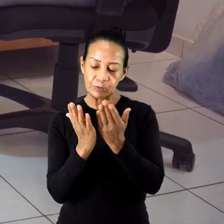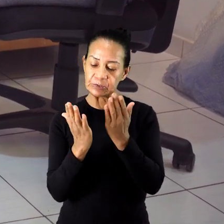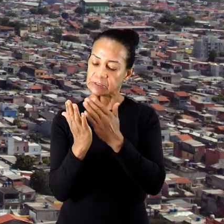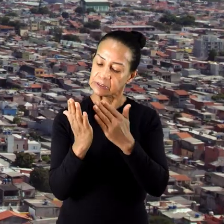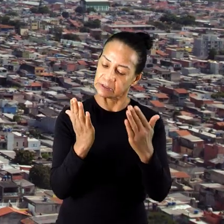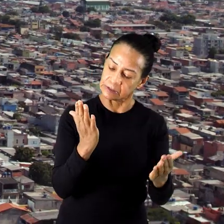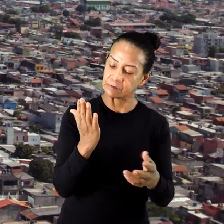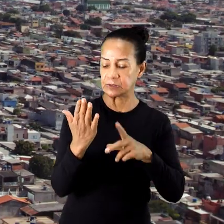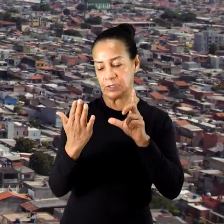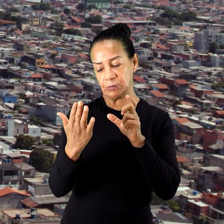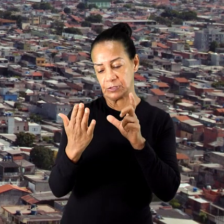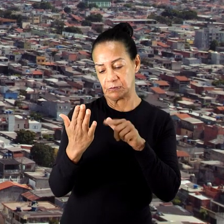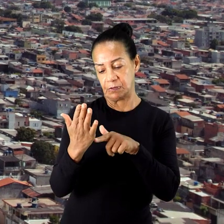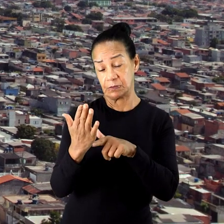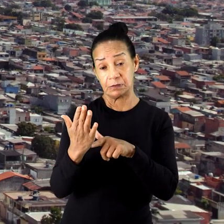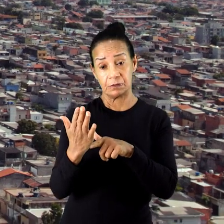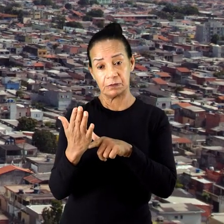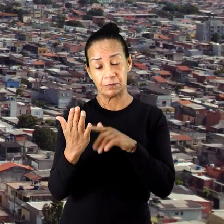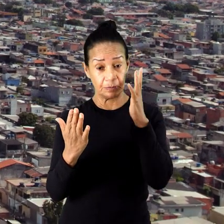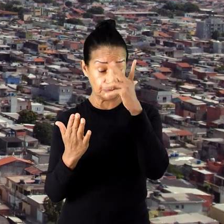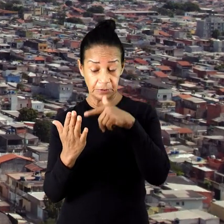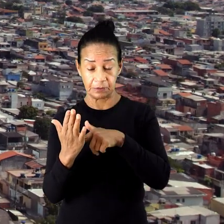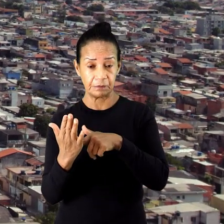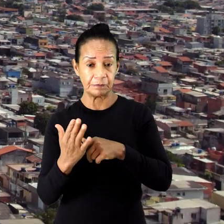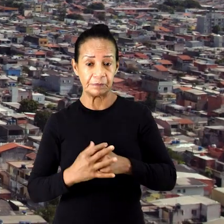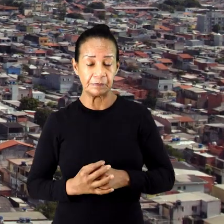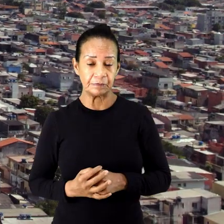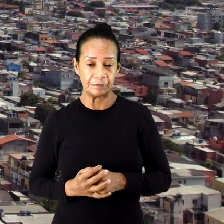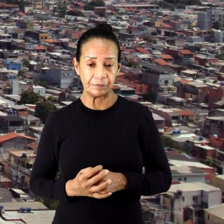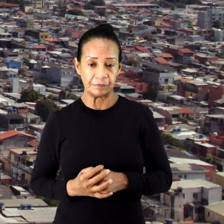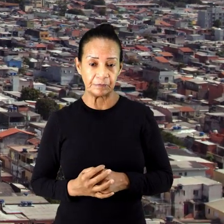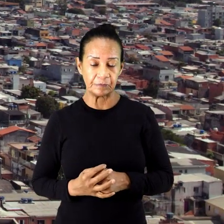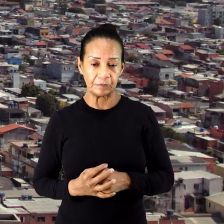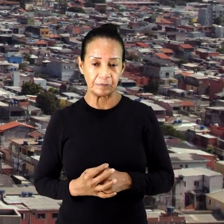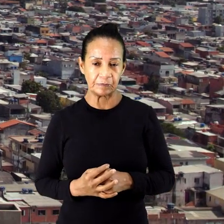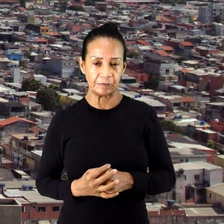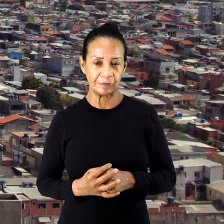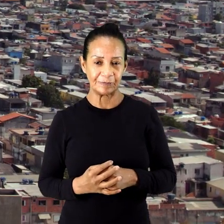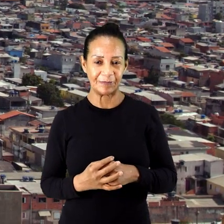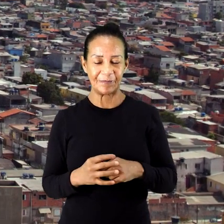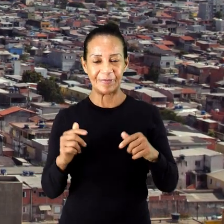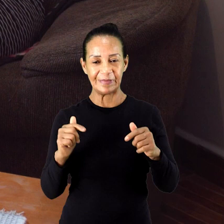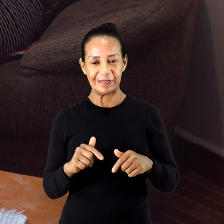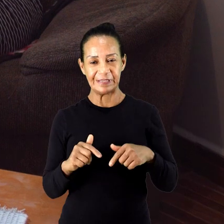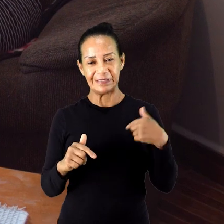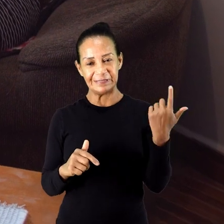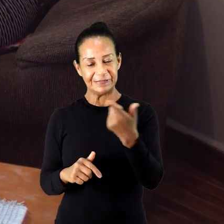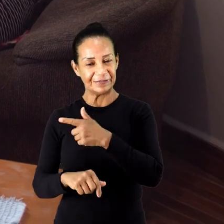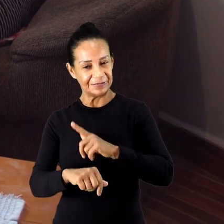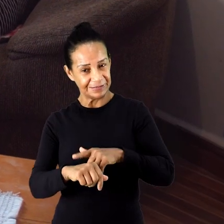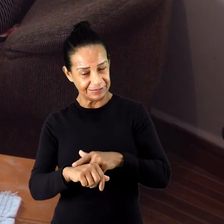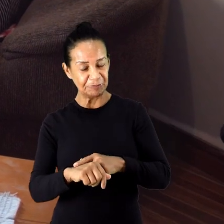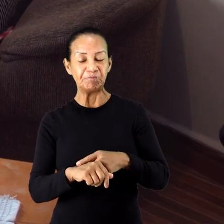para o portfólio. 2 linhas de trem e diversas casas de ambos os lados. Gente, essa é a